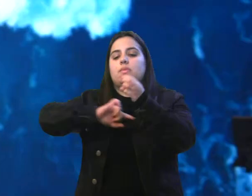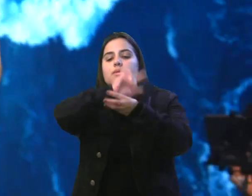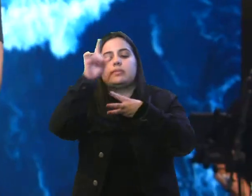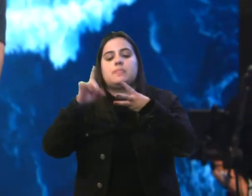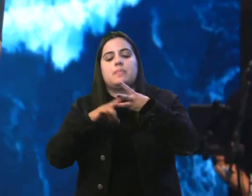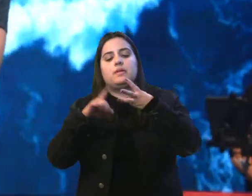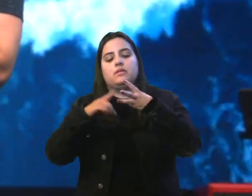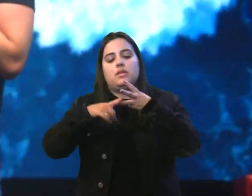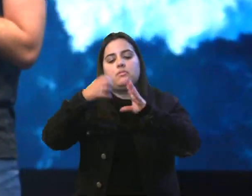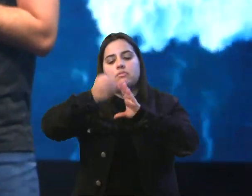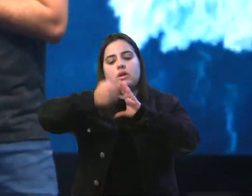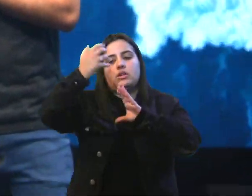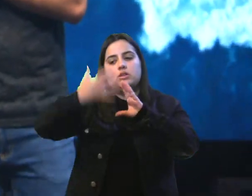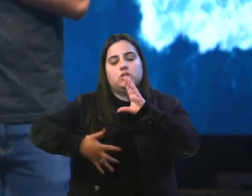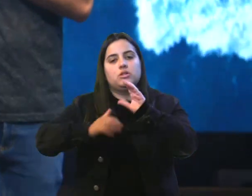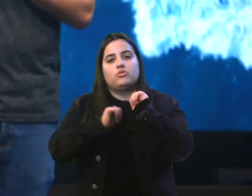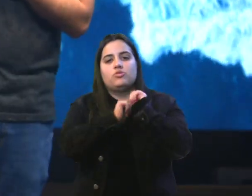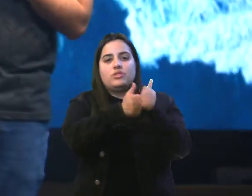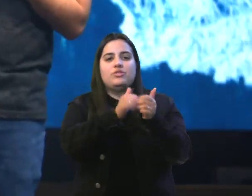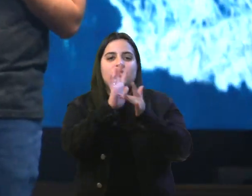de um seguidor de Jesus.